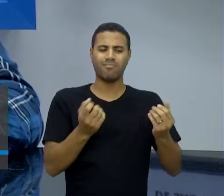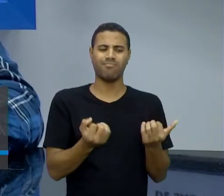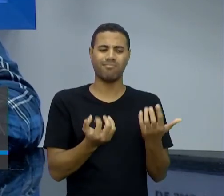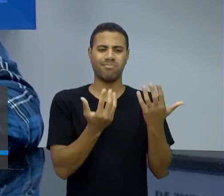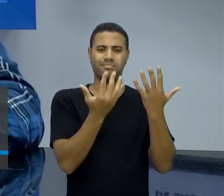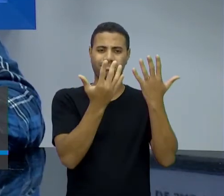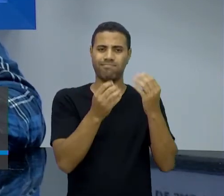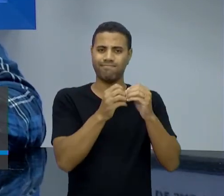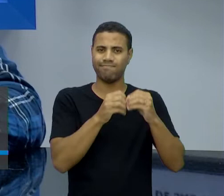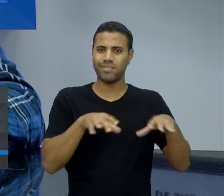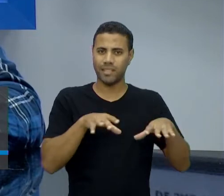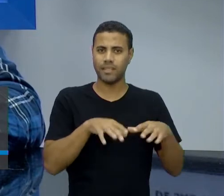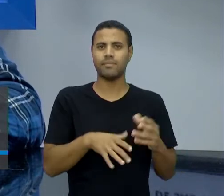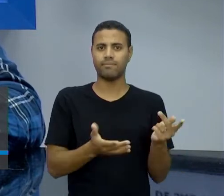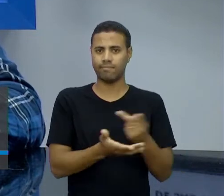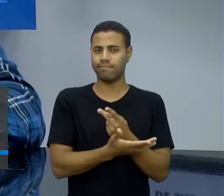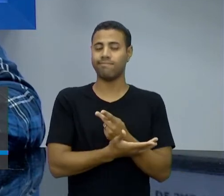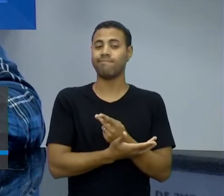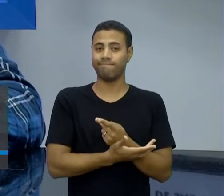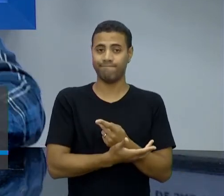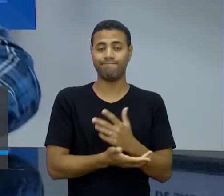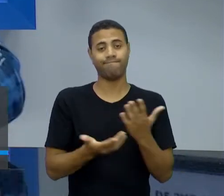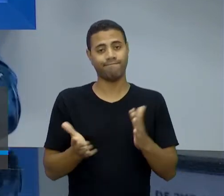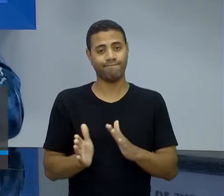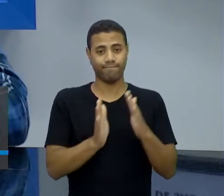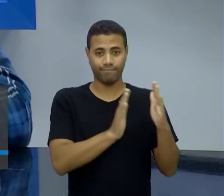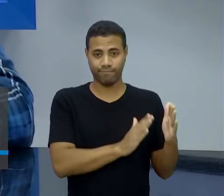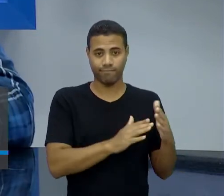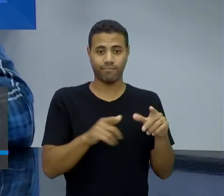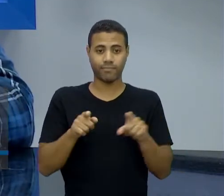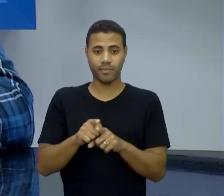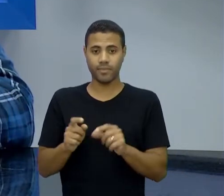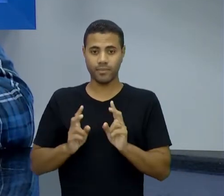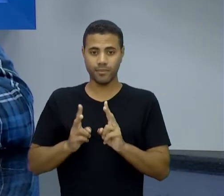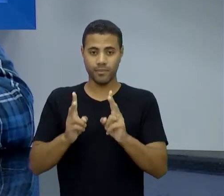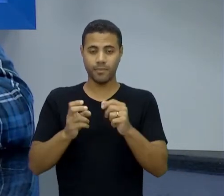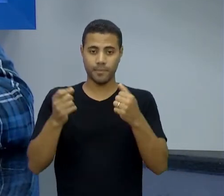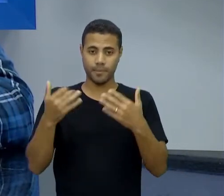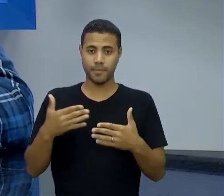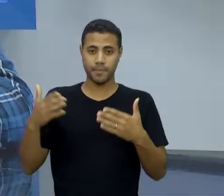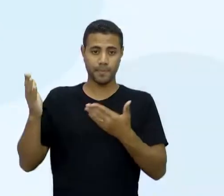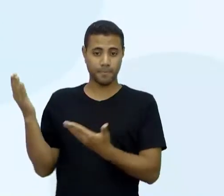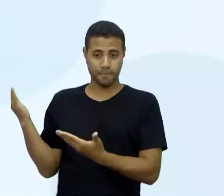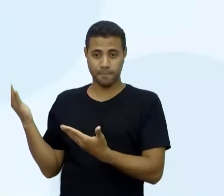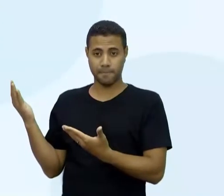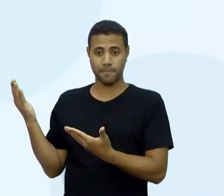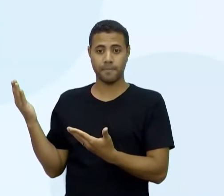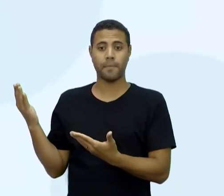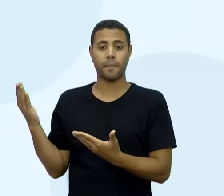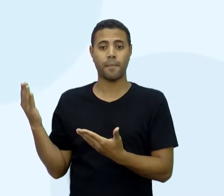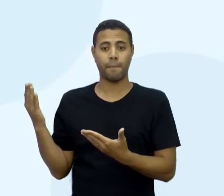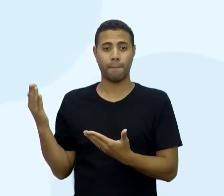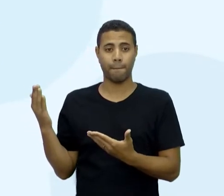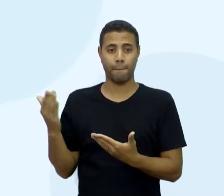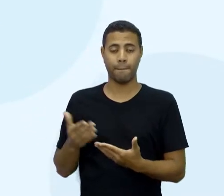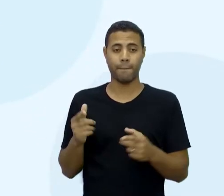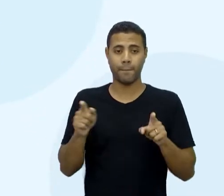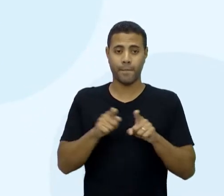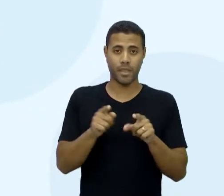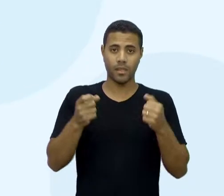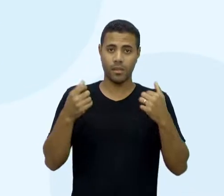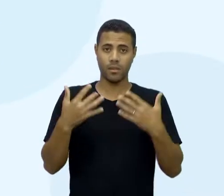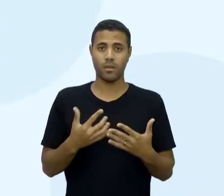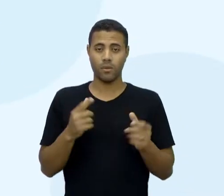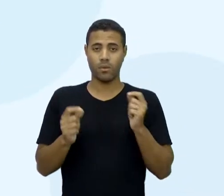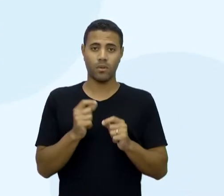Então, vamos lá para as nossas habilidades para a gente avançar aí nos nossos conteúdos. Lá na nossa tela, vamos lá. Bem, nós